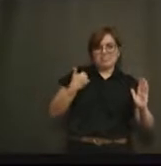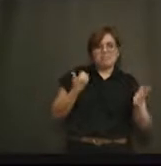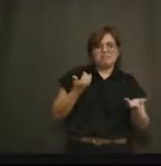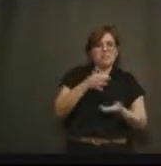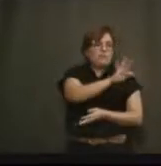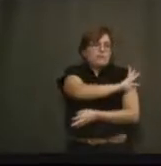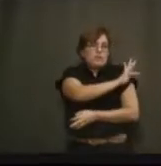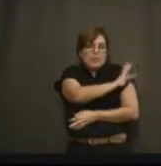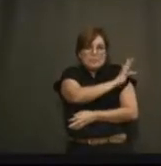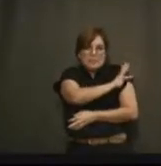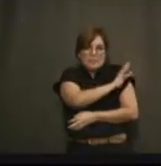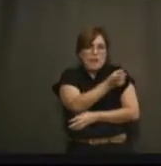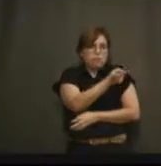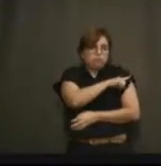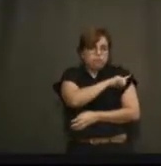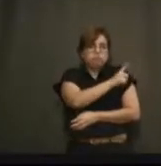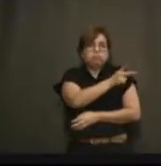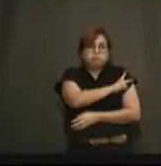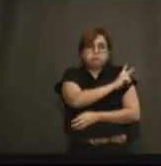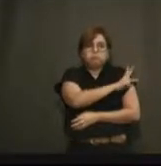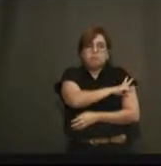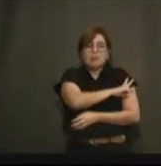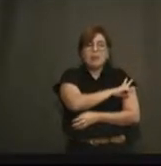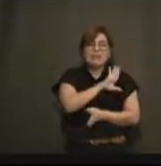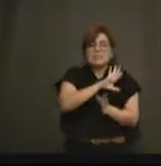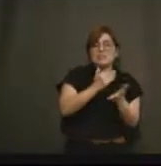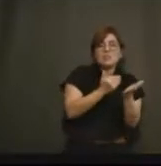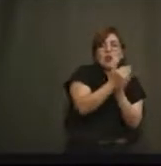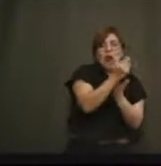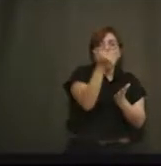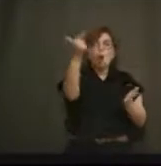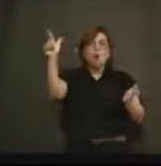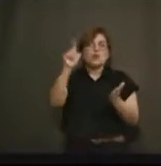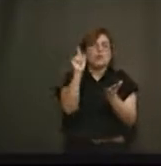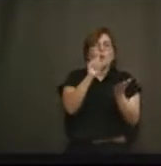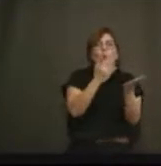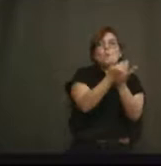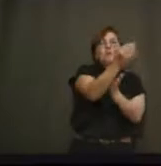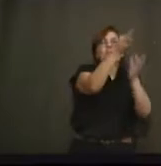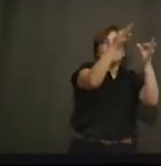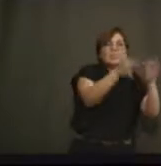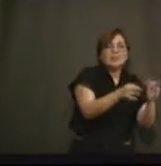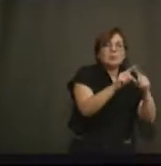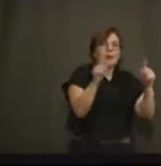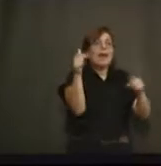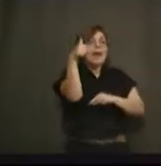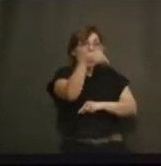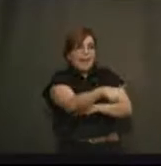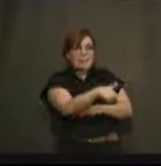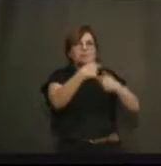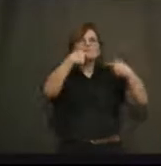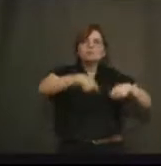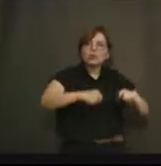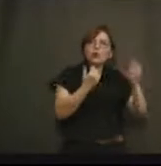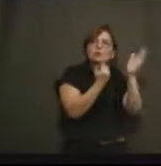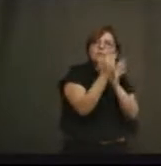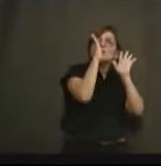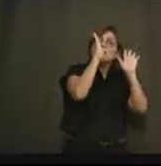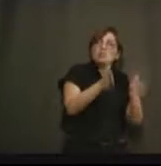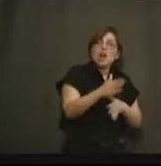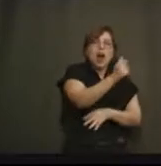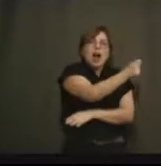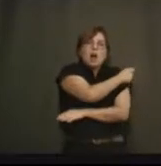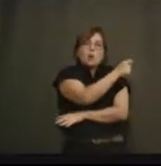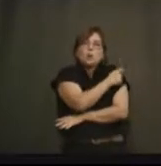direito. Em vez de ter problemas para o aluno pensar, que seja